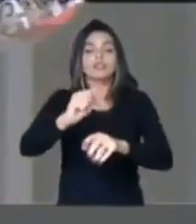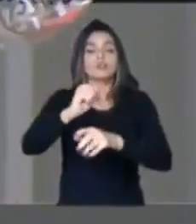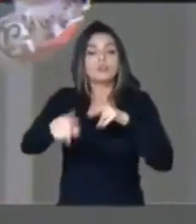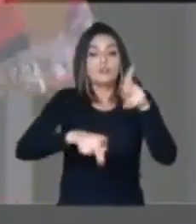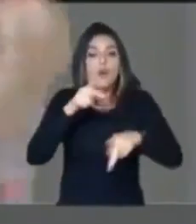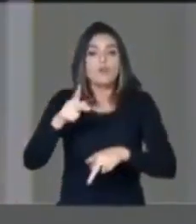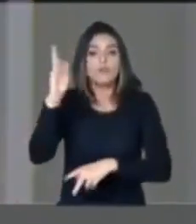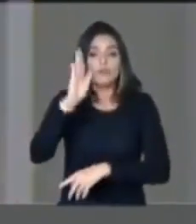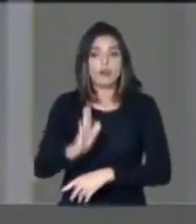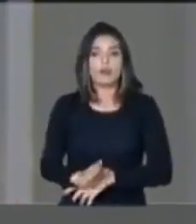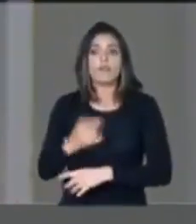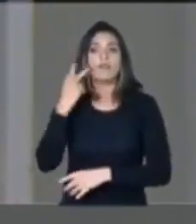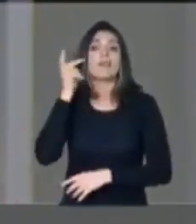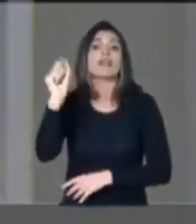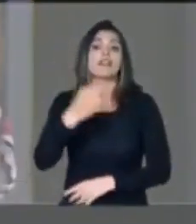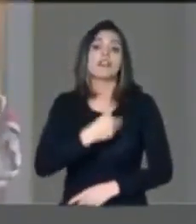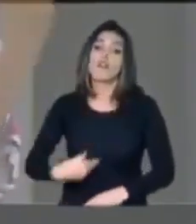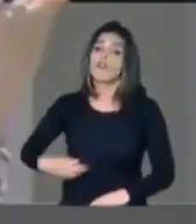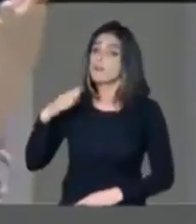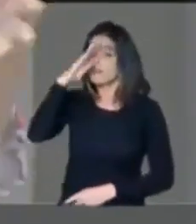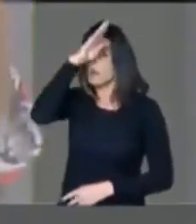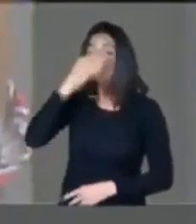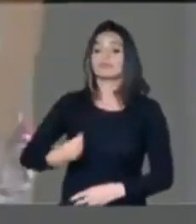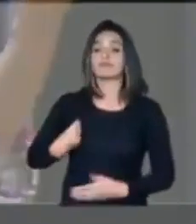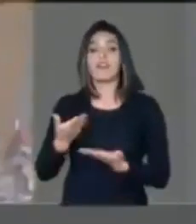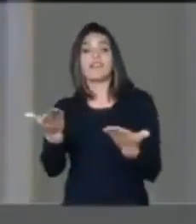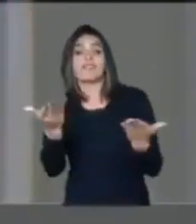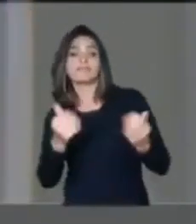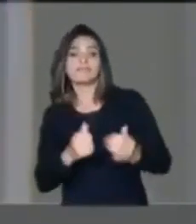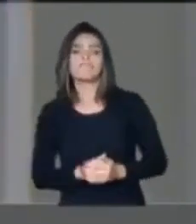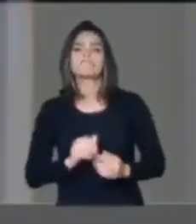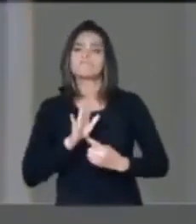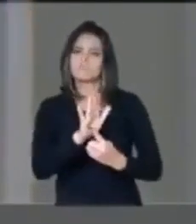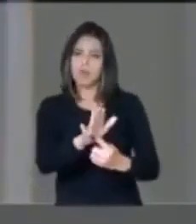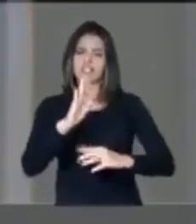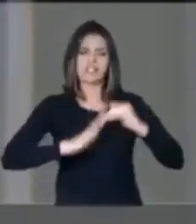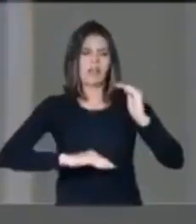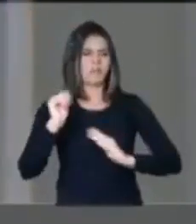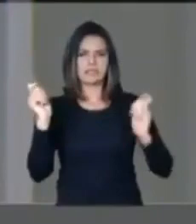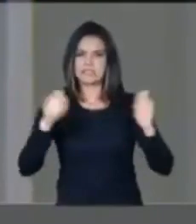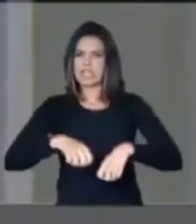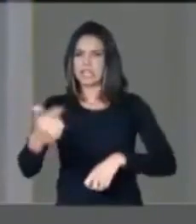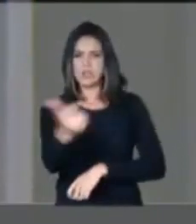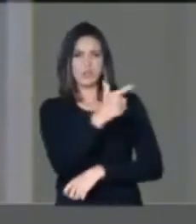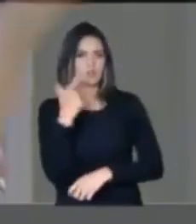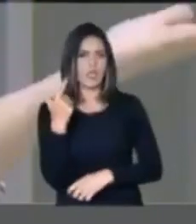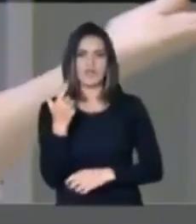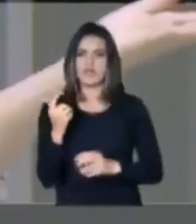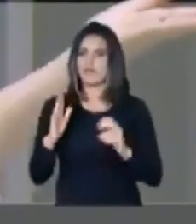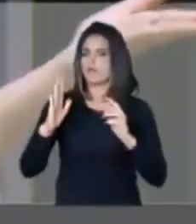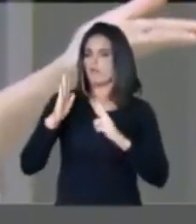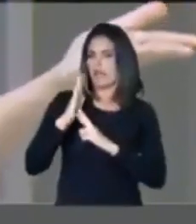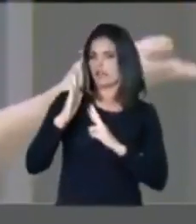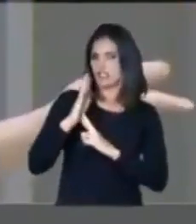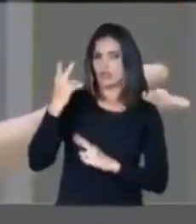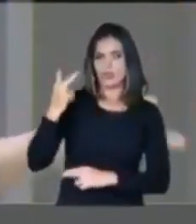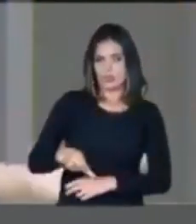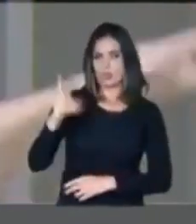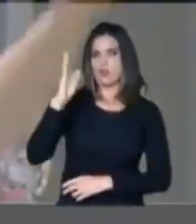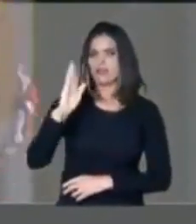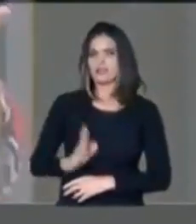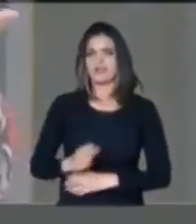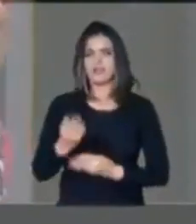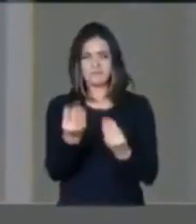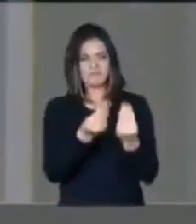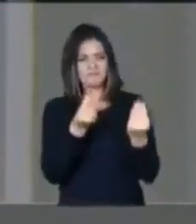que veio este governo. O senhor bem demonstra a incapacidade de ser embaixador do Brasil, porque com essa desqualificação,